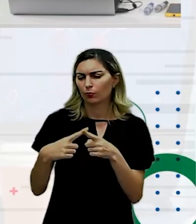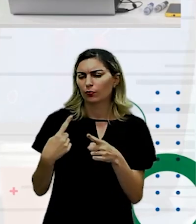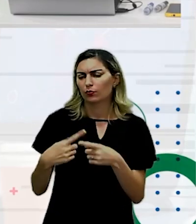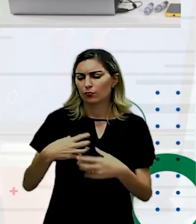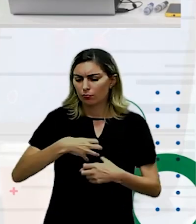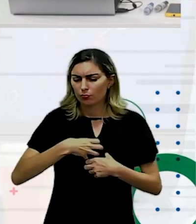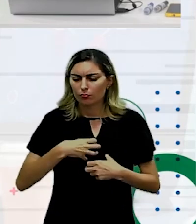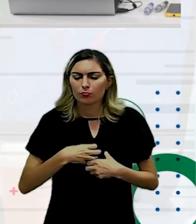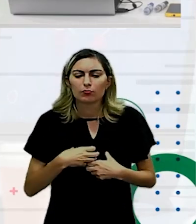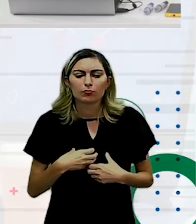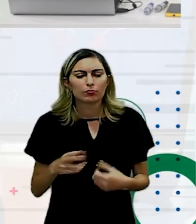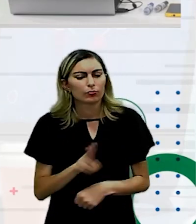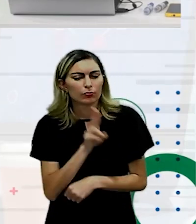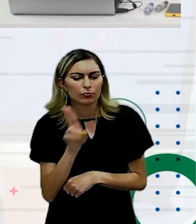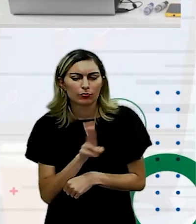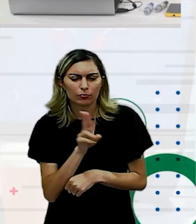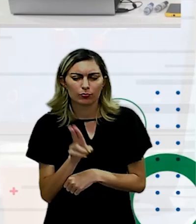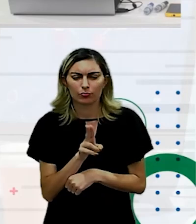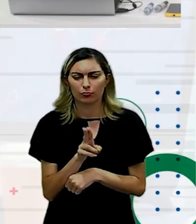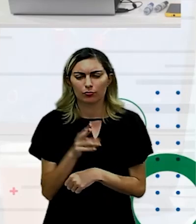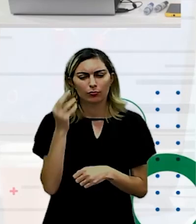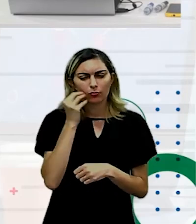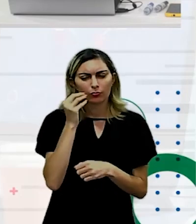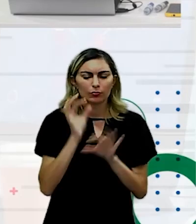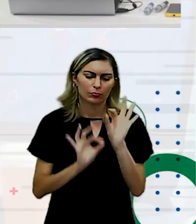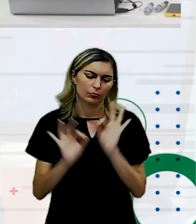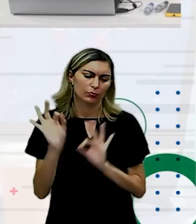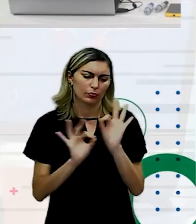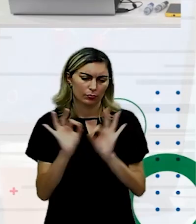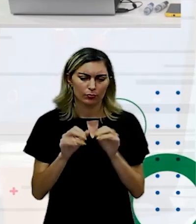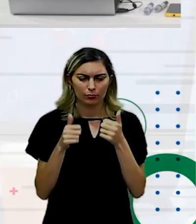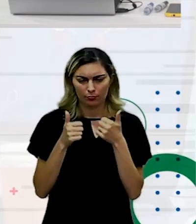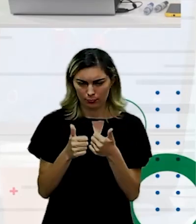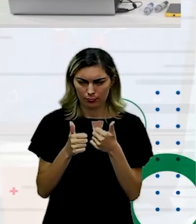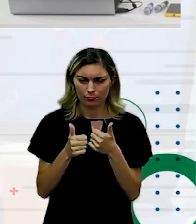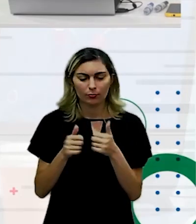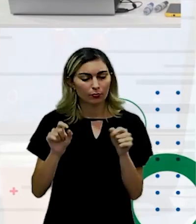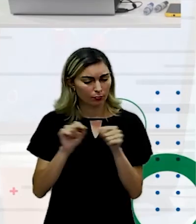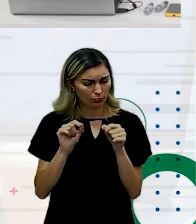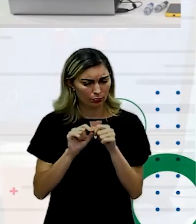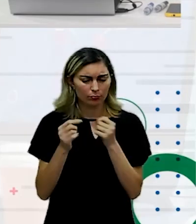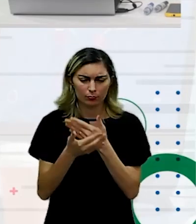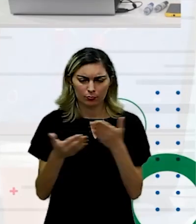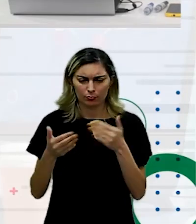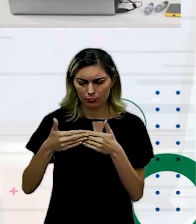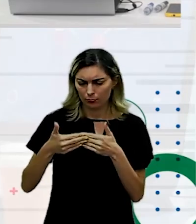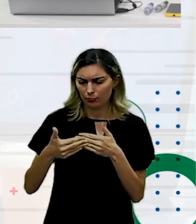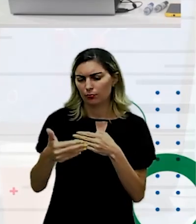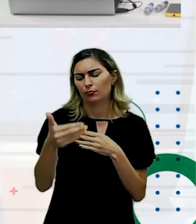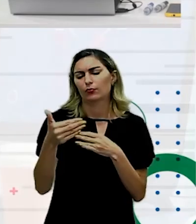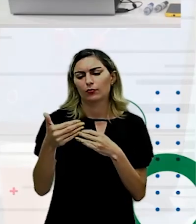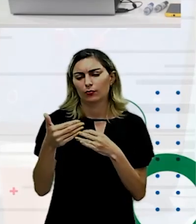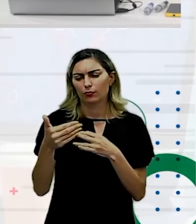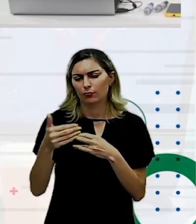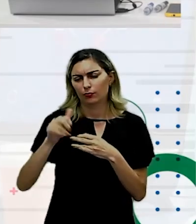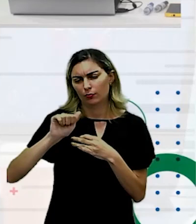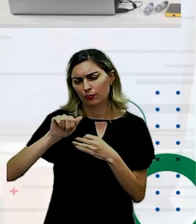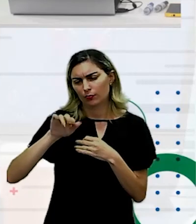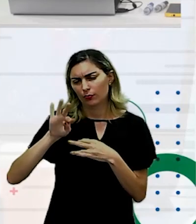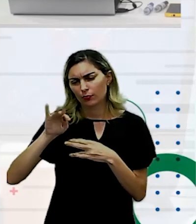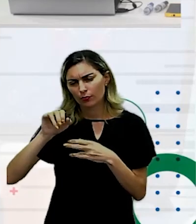naquela usabilidade e tenta corrigir, tudo bem? Feito isso, nós passamos para o de alta